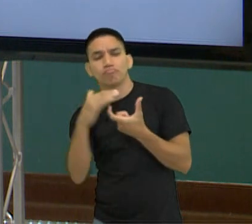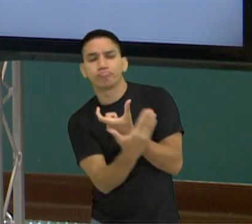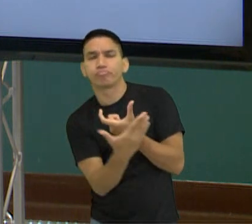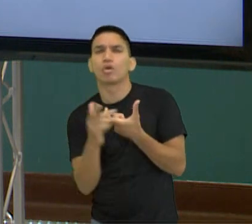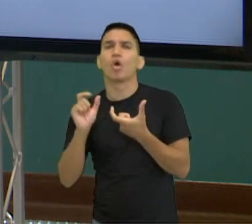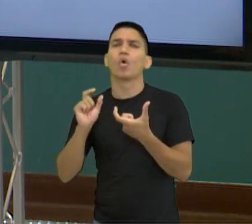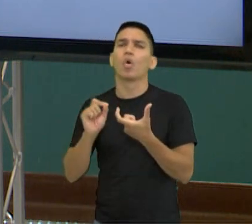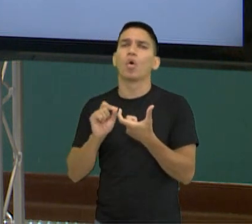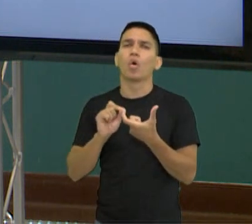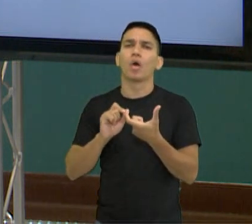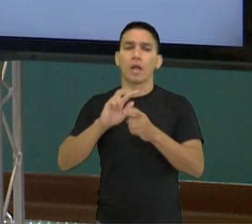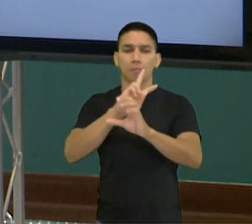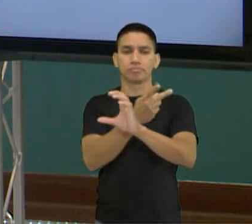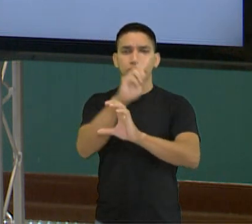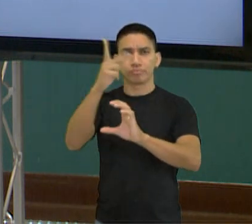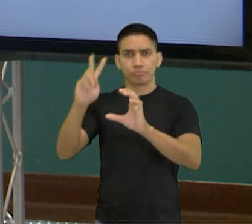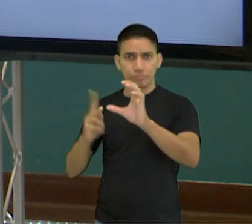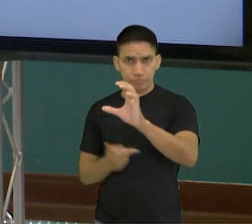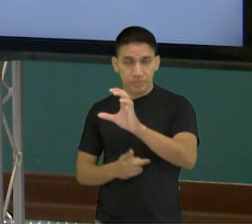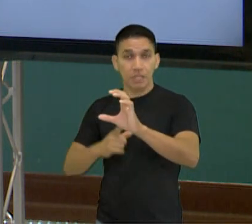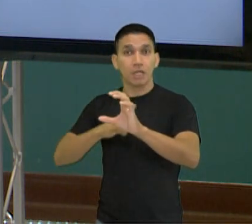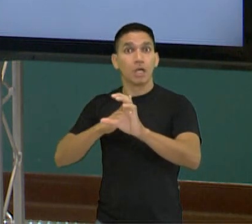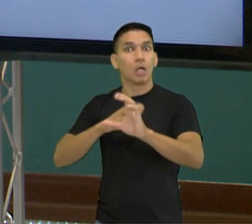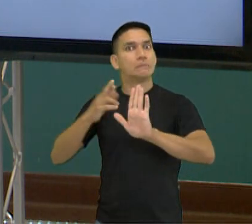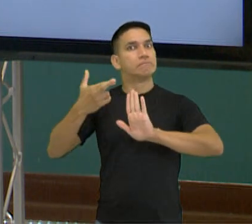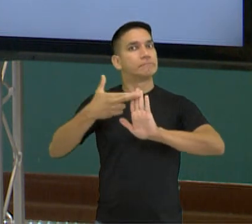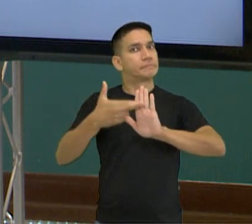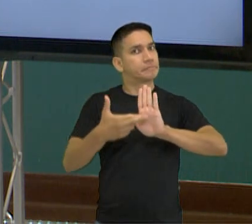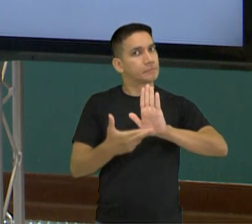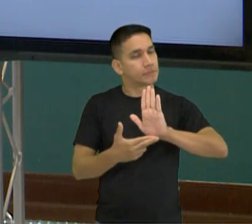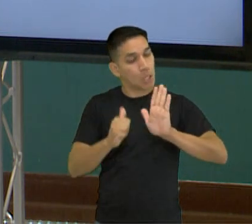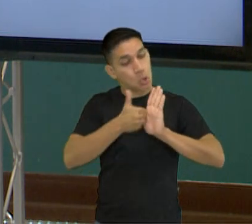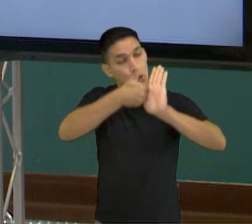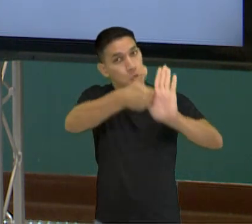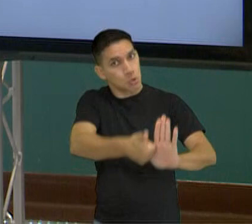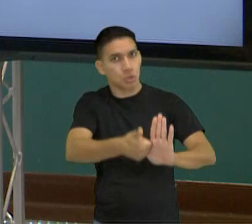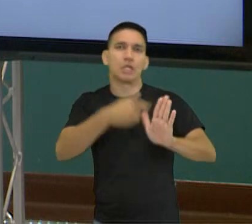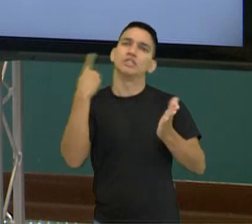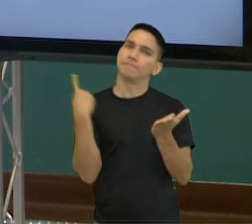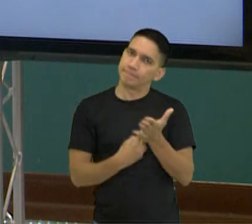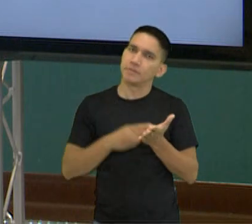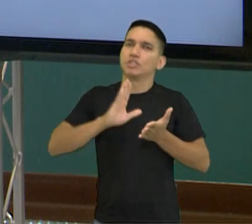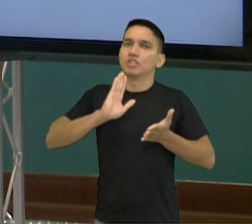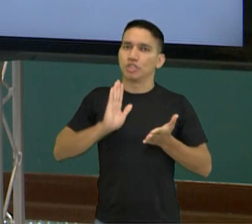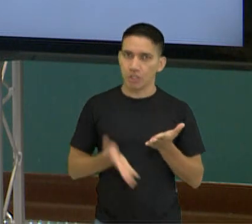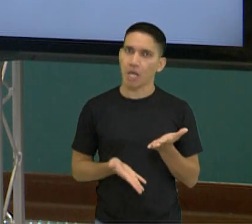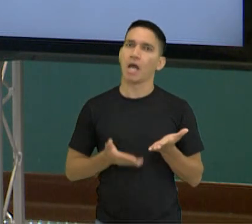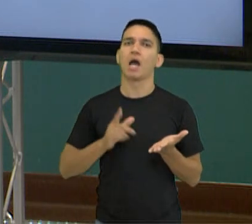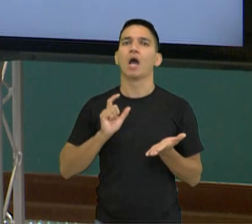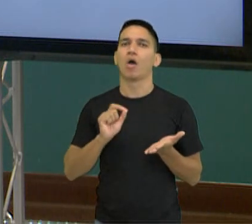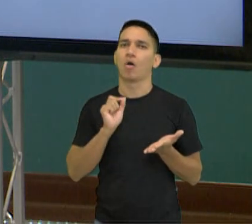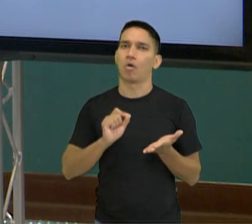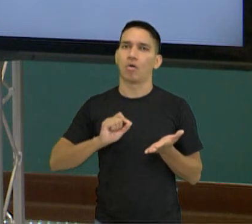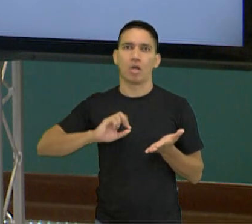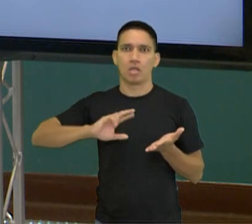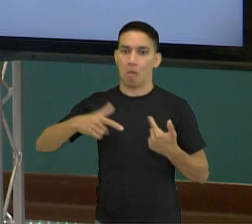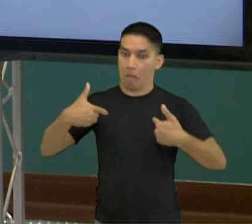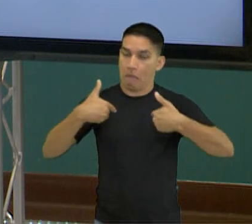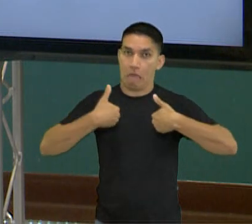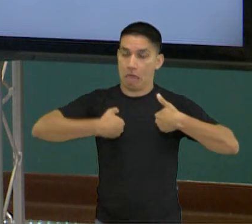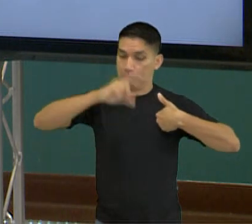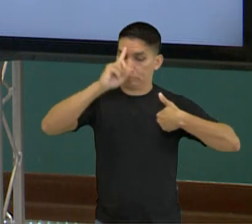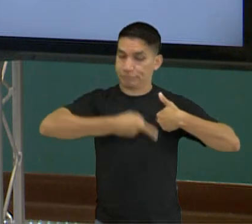os hidrocarbonetos, há uma regra estabelecida, não é estabelecida por mim, não